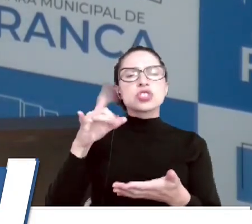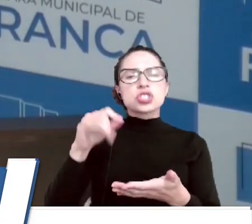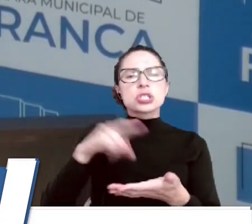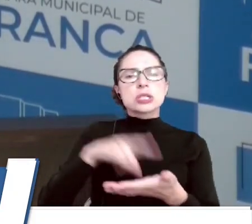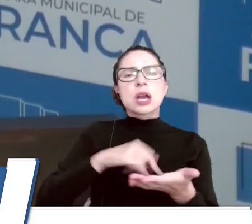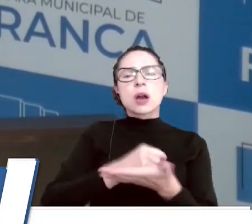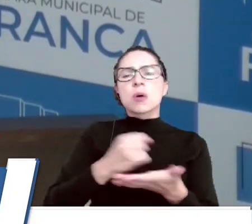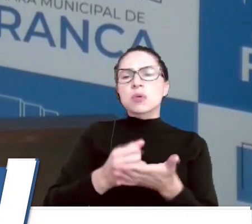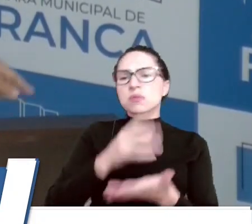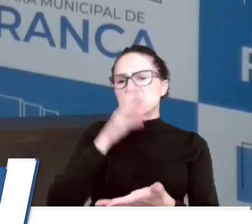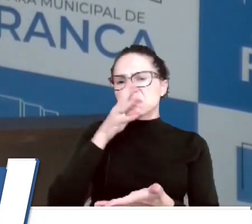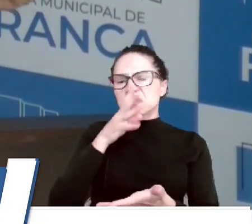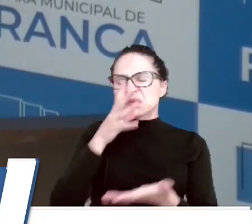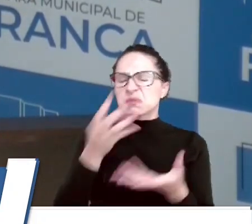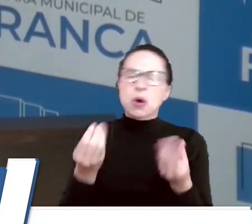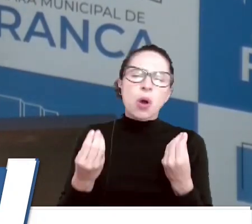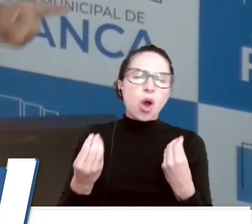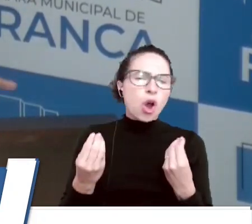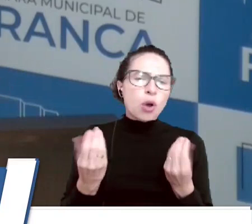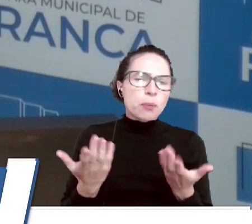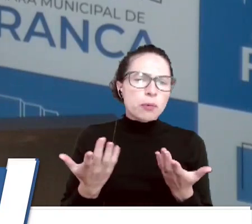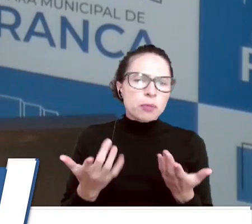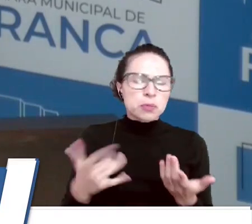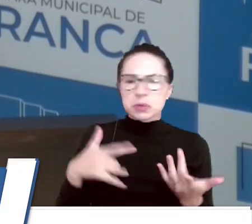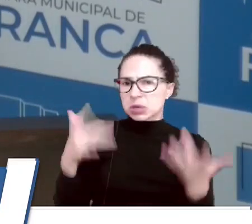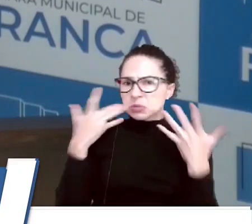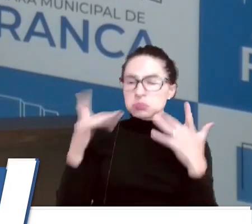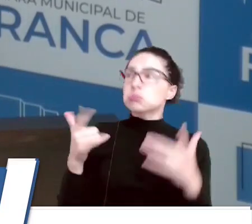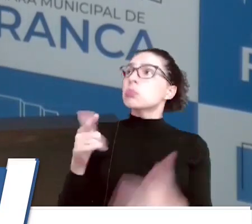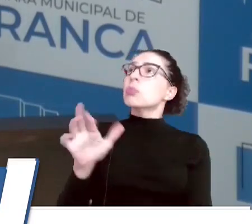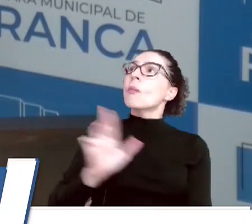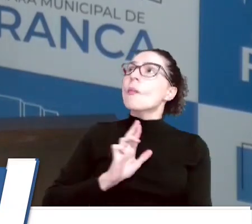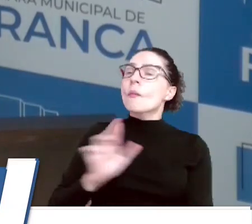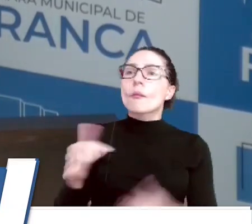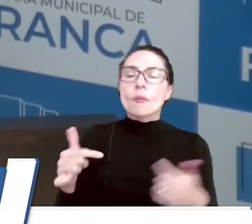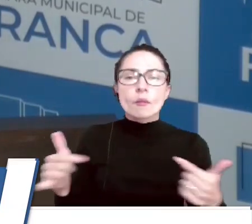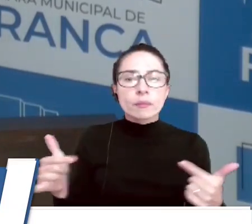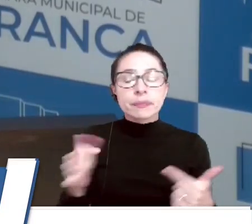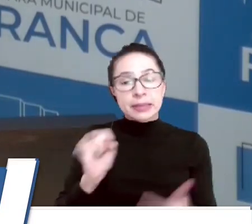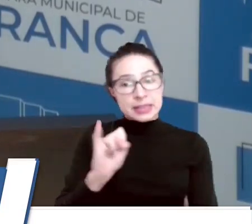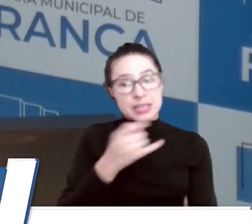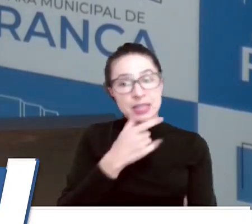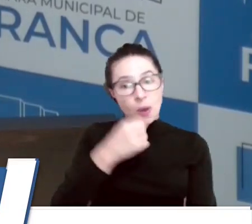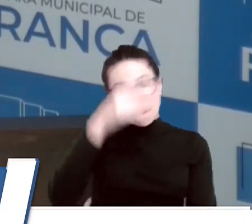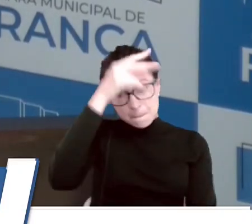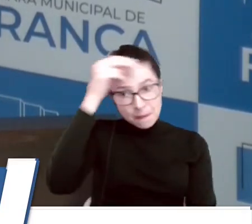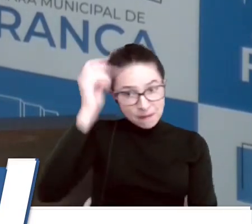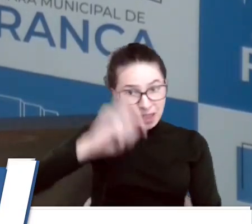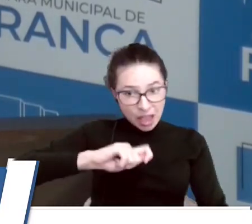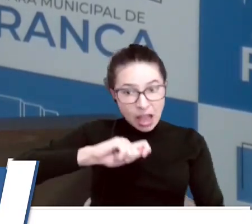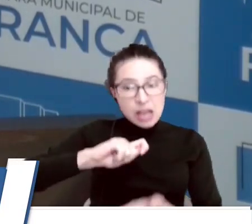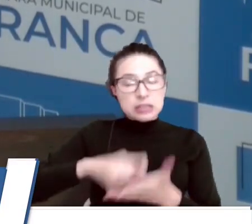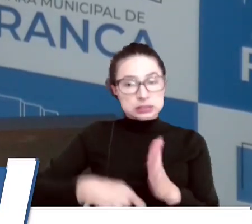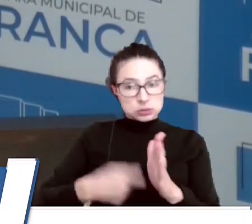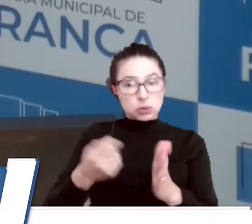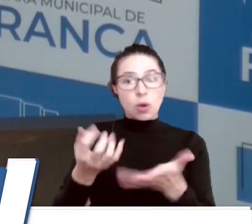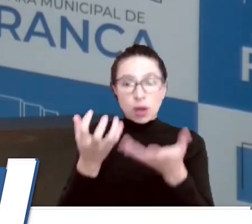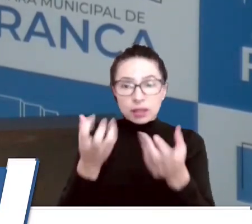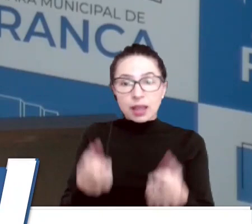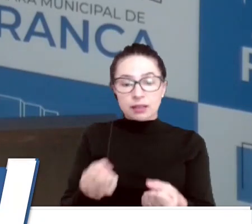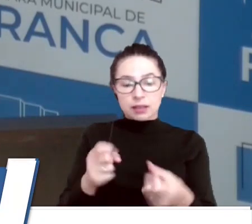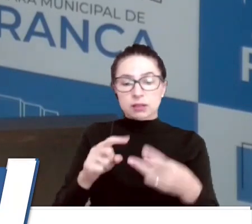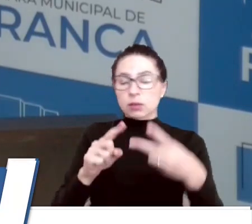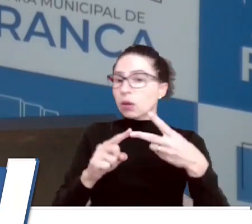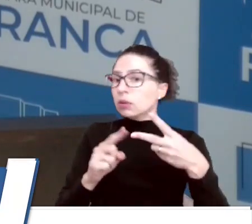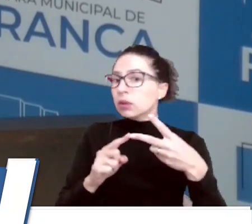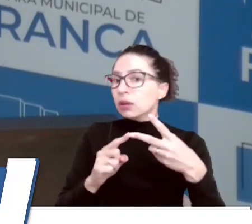essa? Eu não sei porque não tenho resposta. Se o prefeito assinou e aderiu ao segundo,